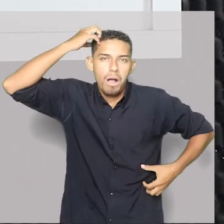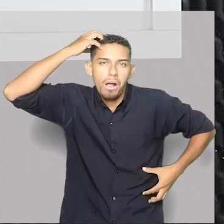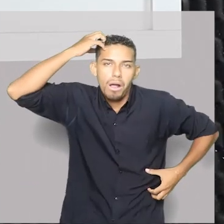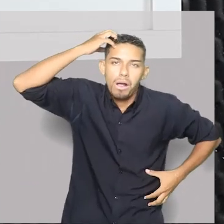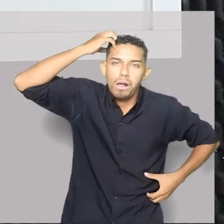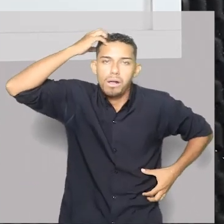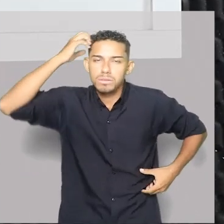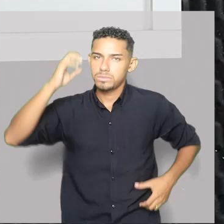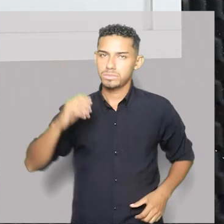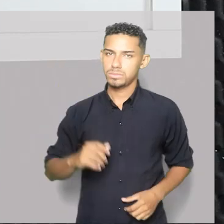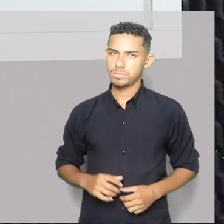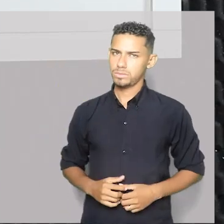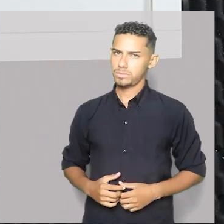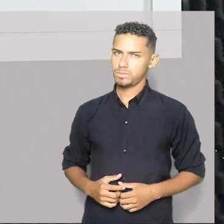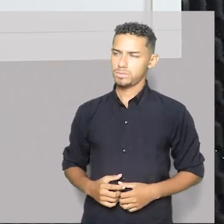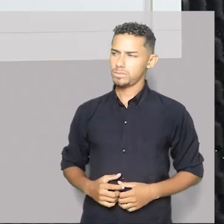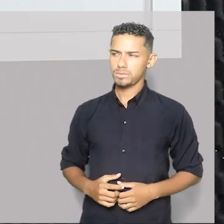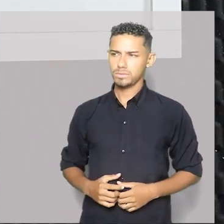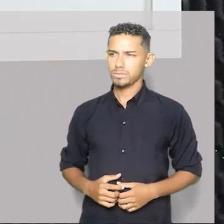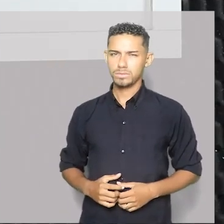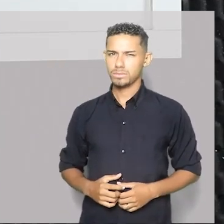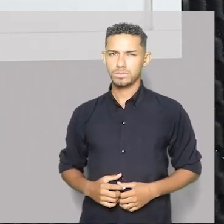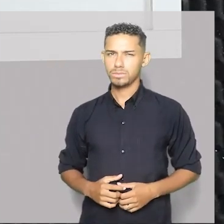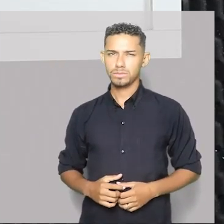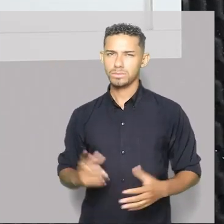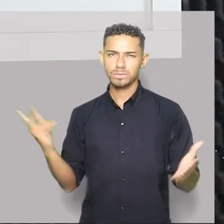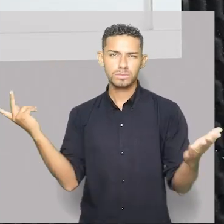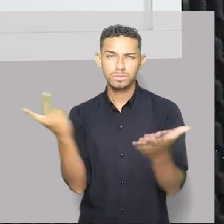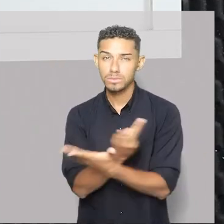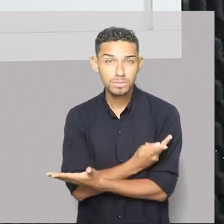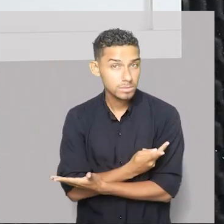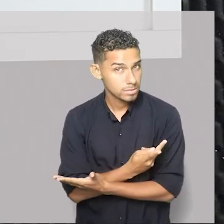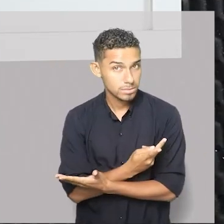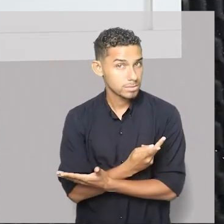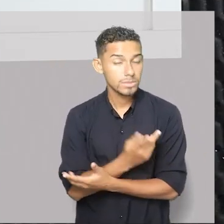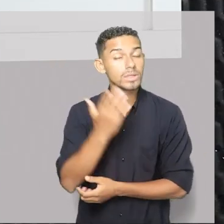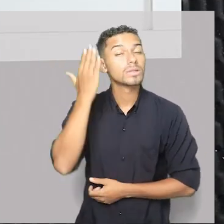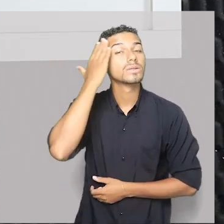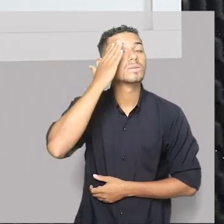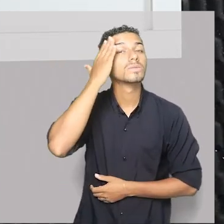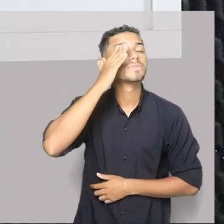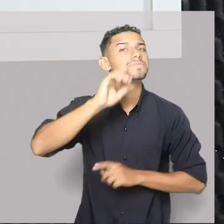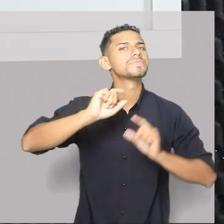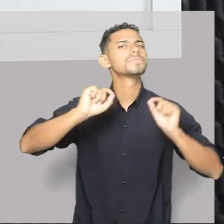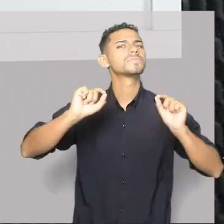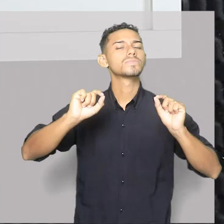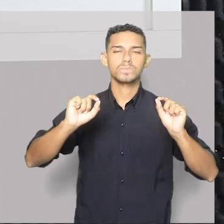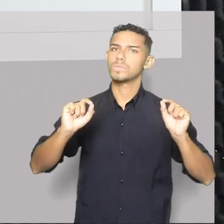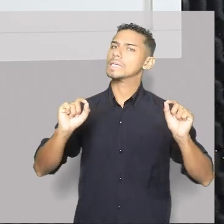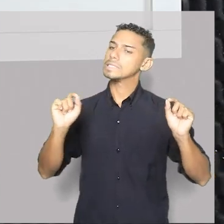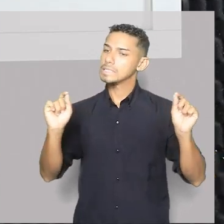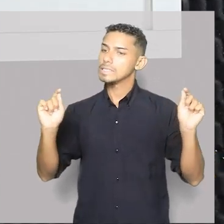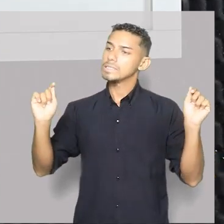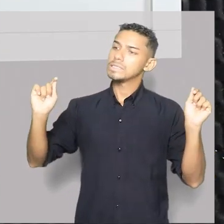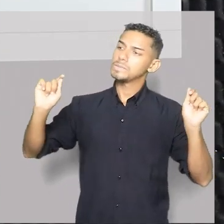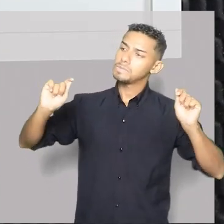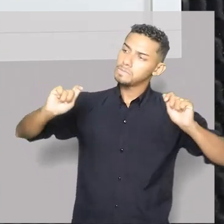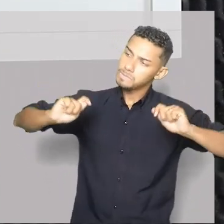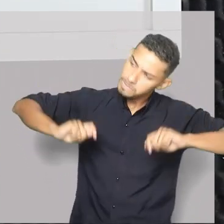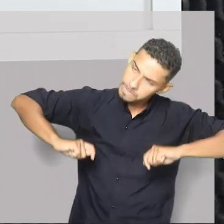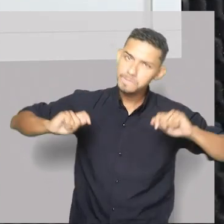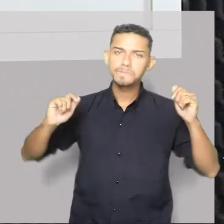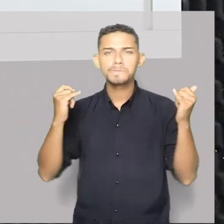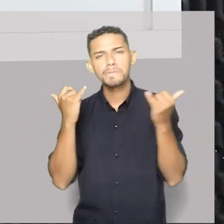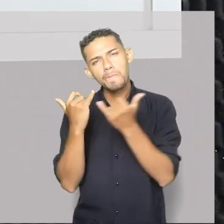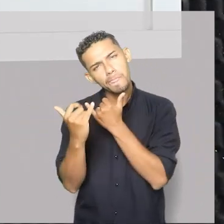Gente, isso não é correto, tá? Na biologia. O que a gente entende é que existe ali, um certo grau